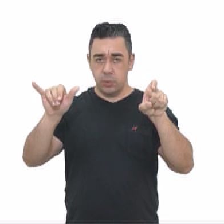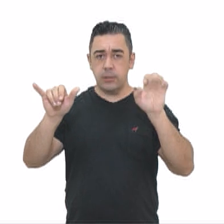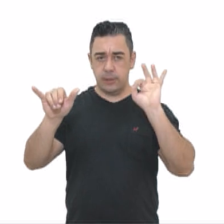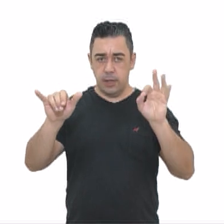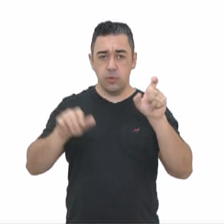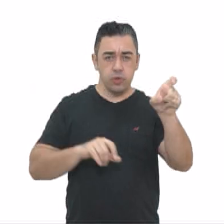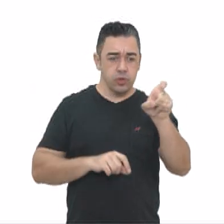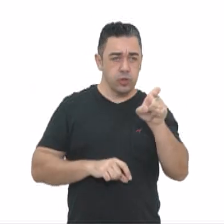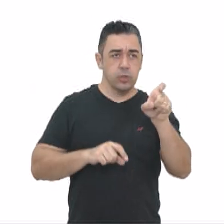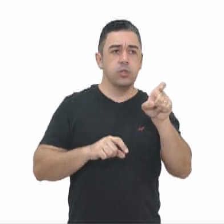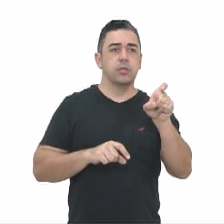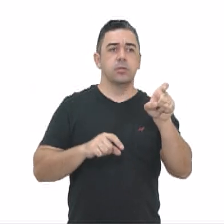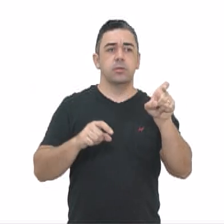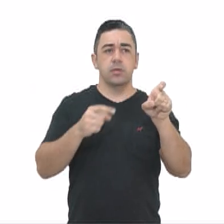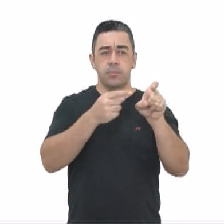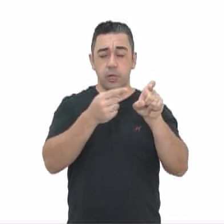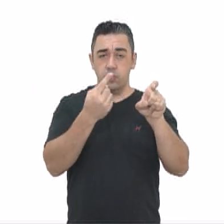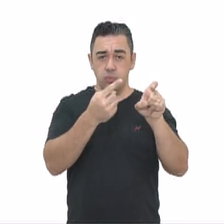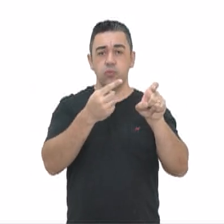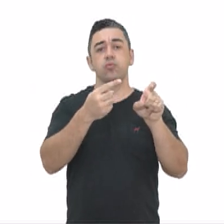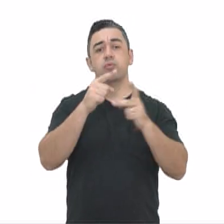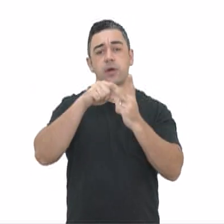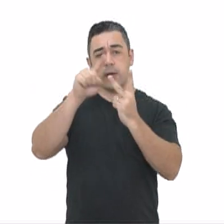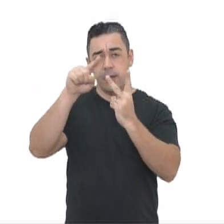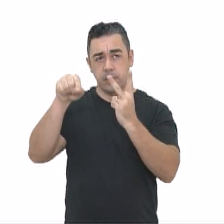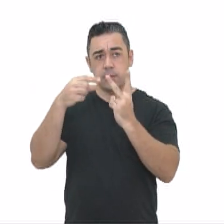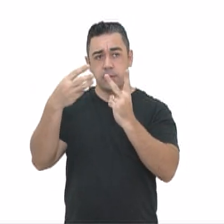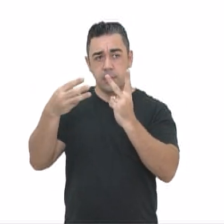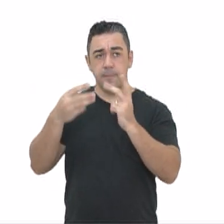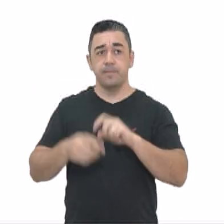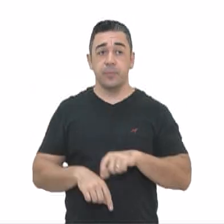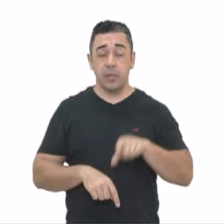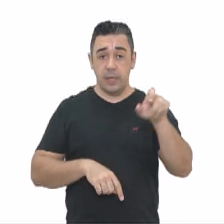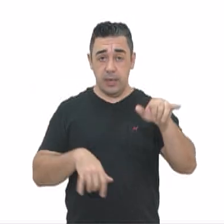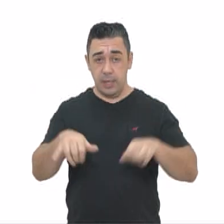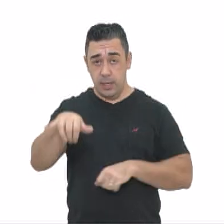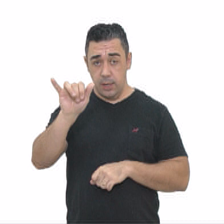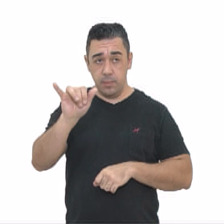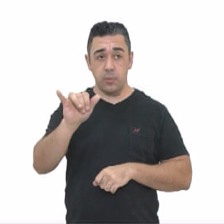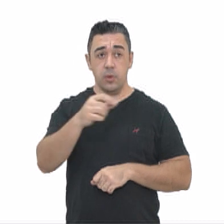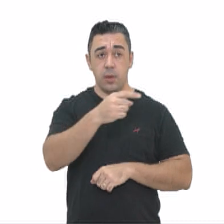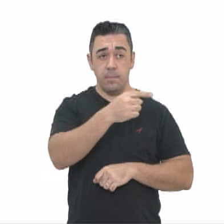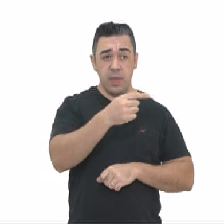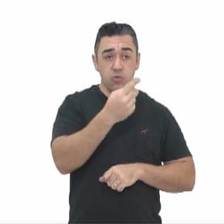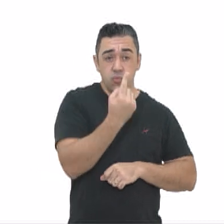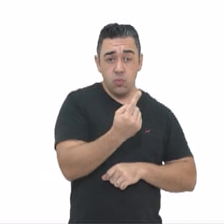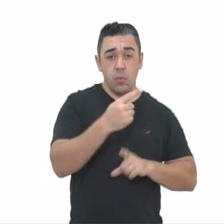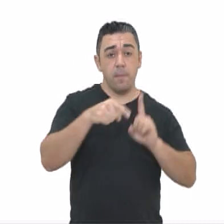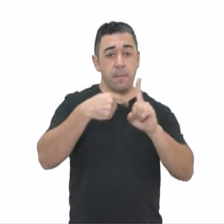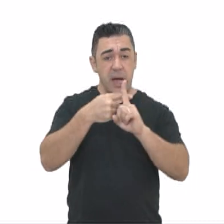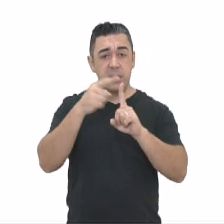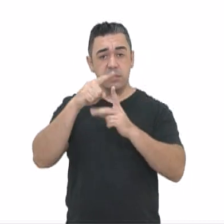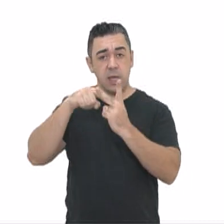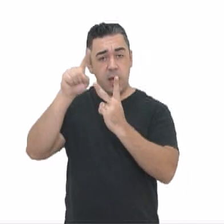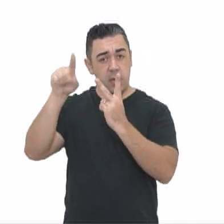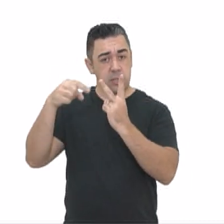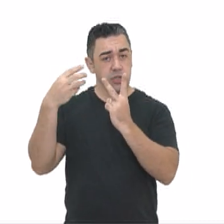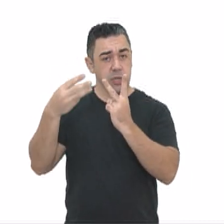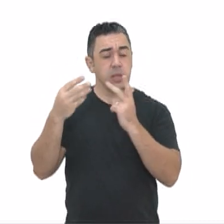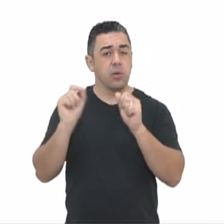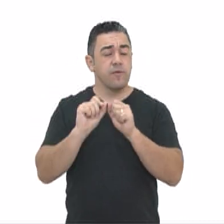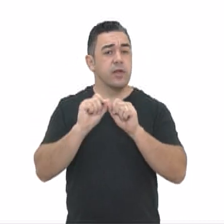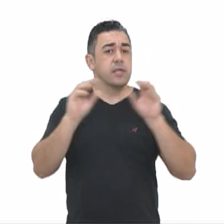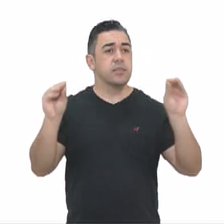X é 1 menos raiz de 3, y é menos 1 mais raiz de 3. eu quero fazer o quê? Uma expressão, eu